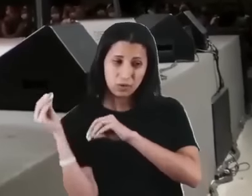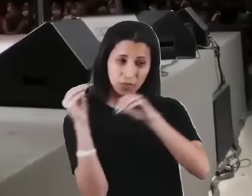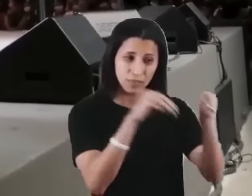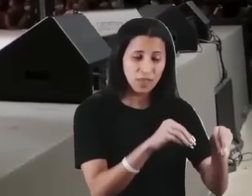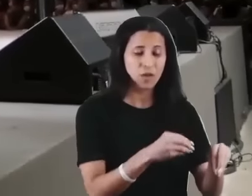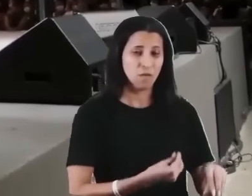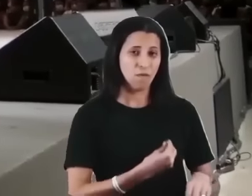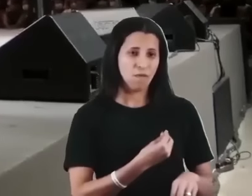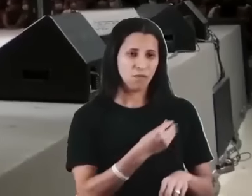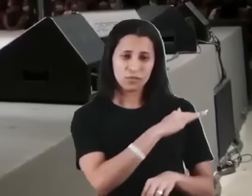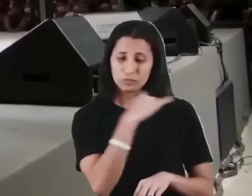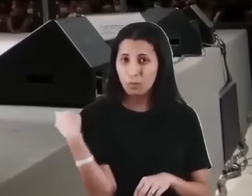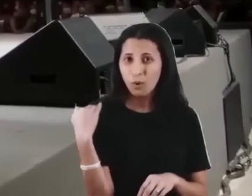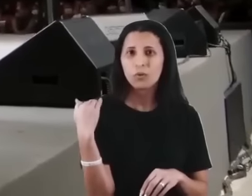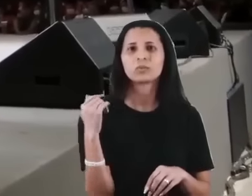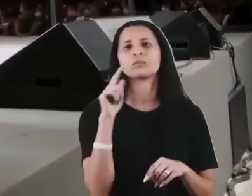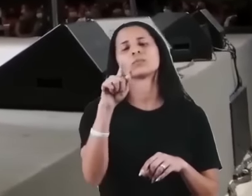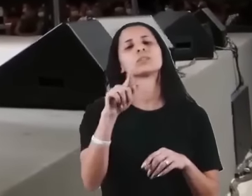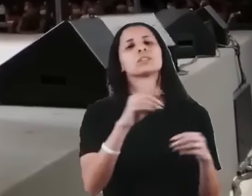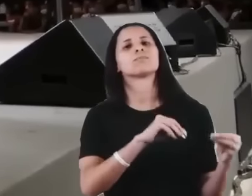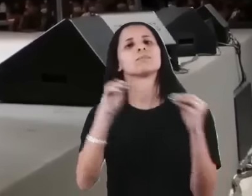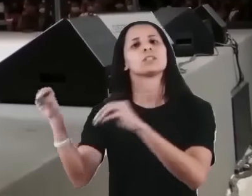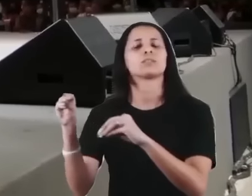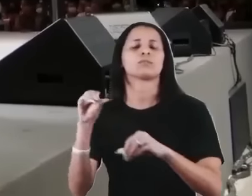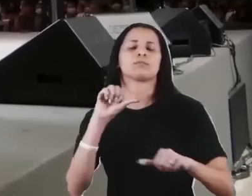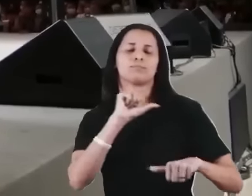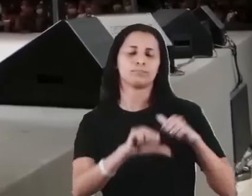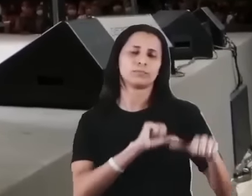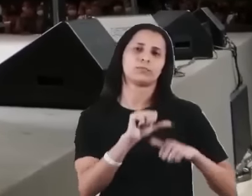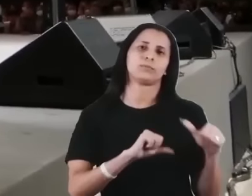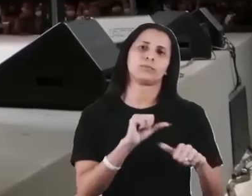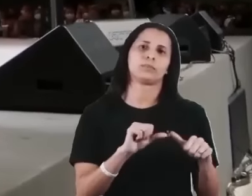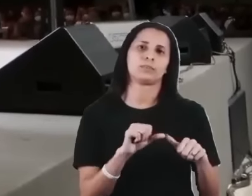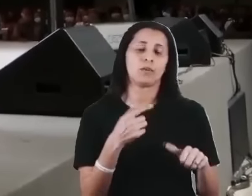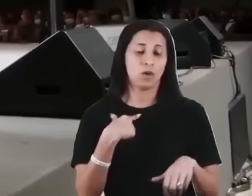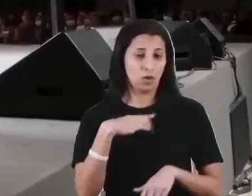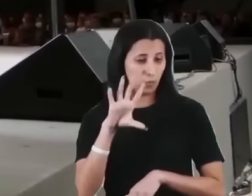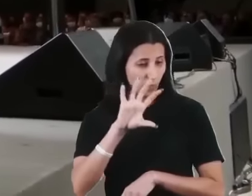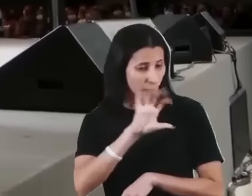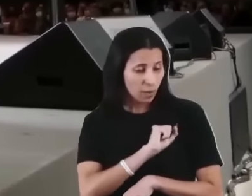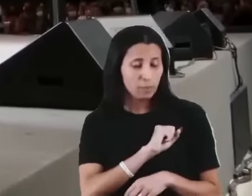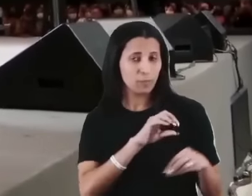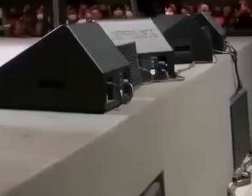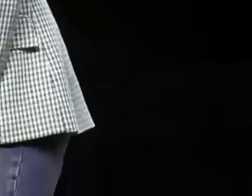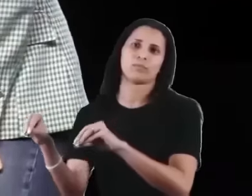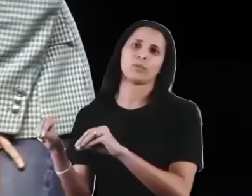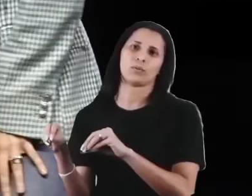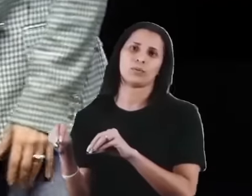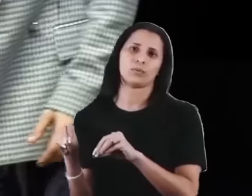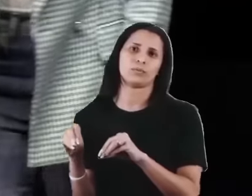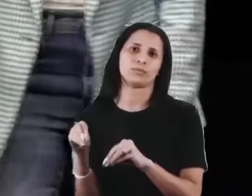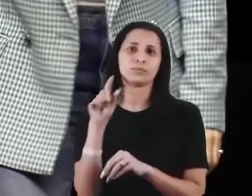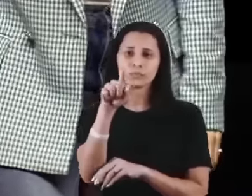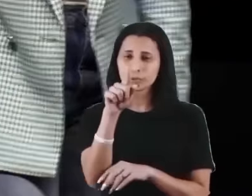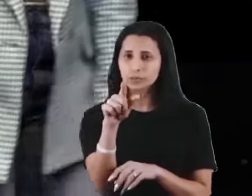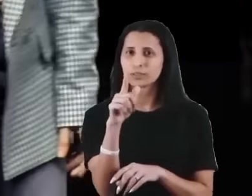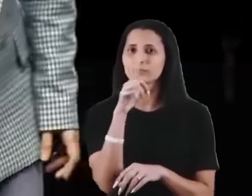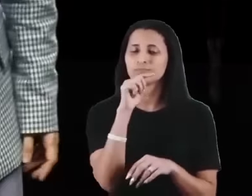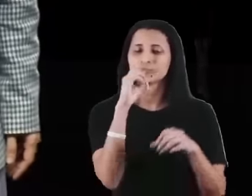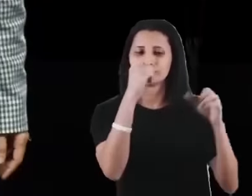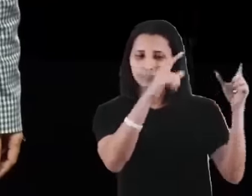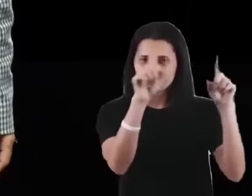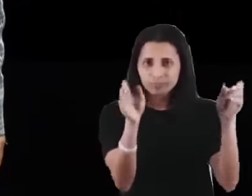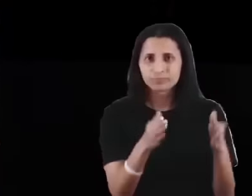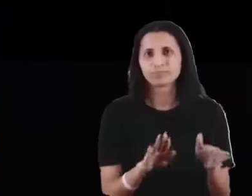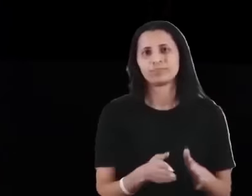mandaram antes eu devolvo a mãe tá querendo aqui minha gente eu não